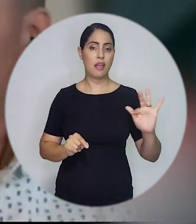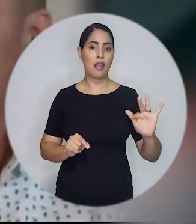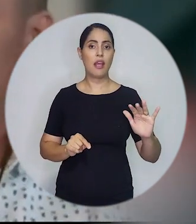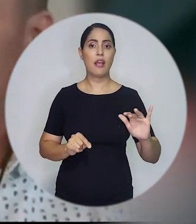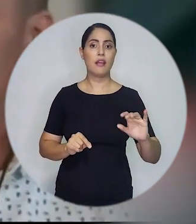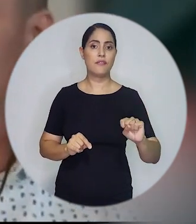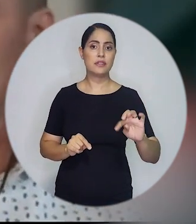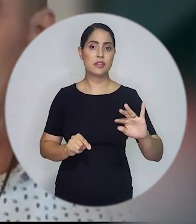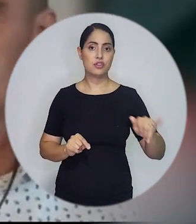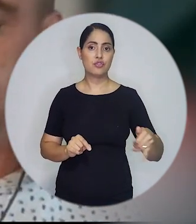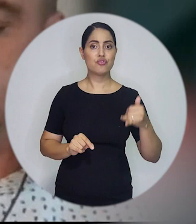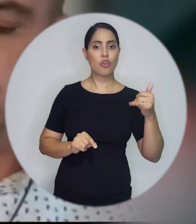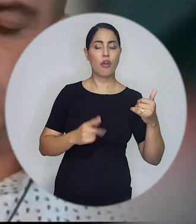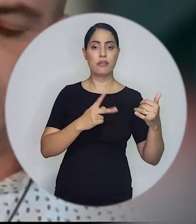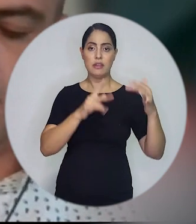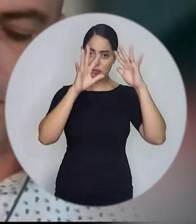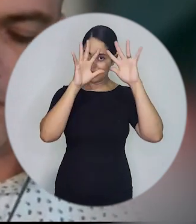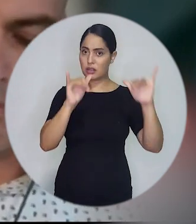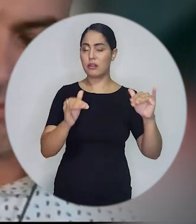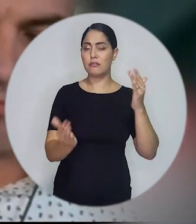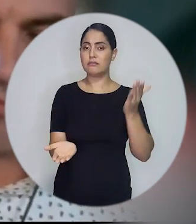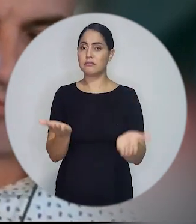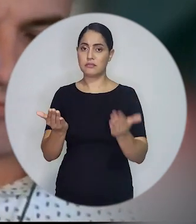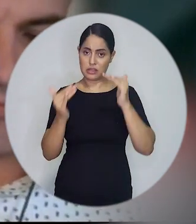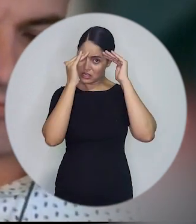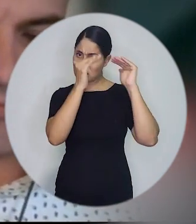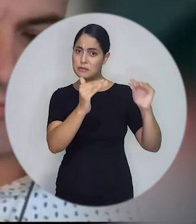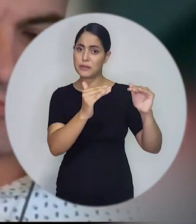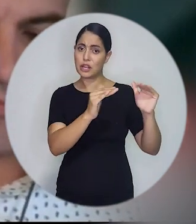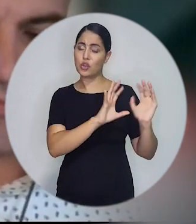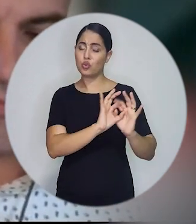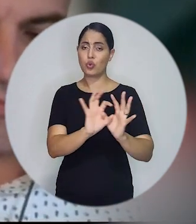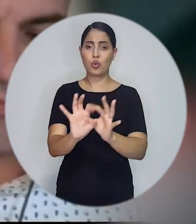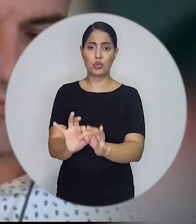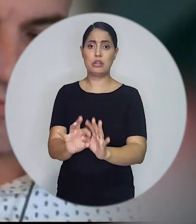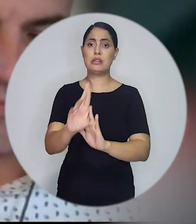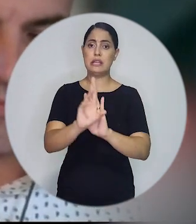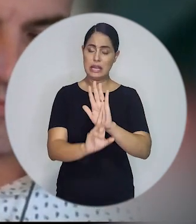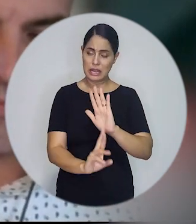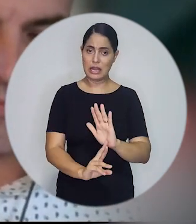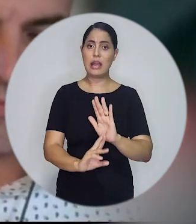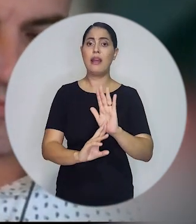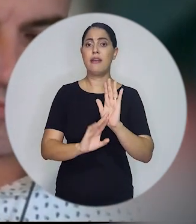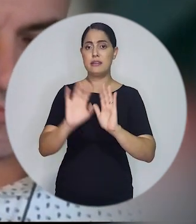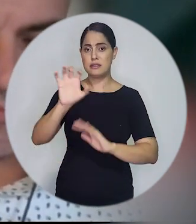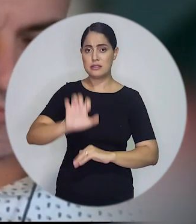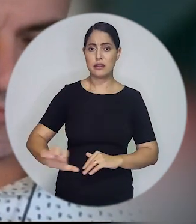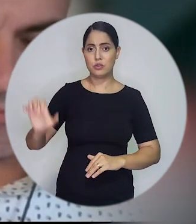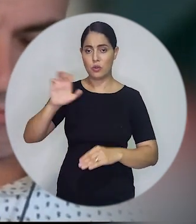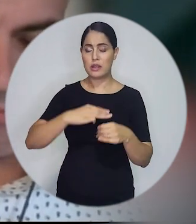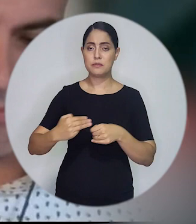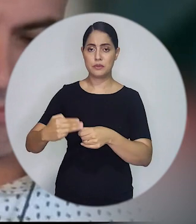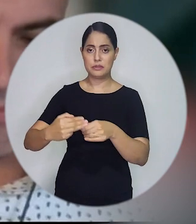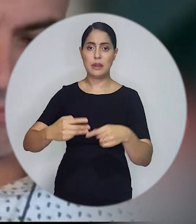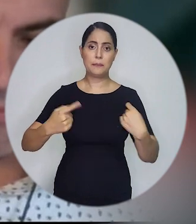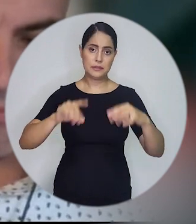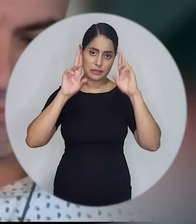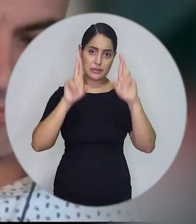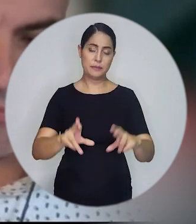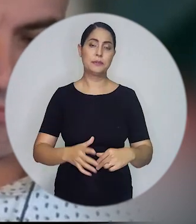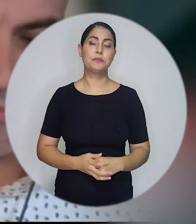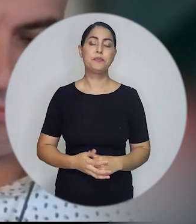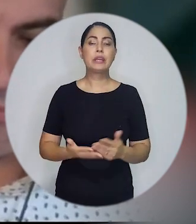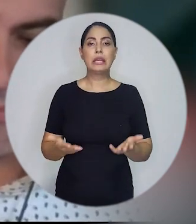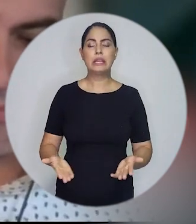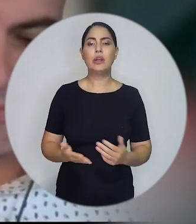cortes superiores e que precisam ser respeitadas também por todos e equilibrada depois nas normas estaduais e